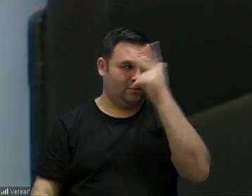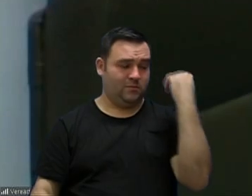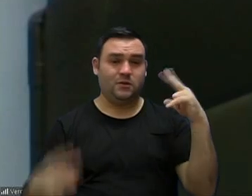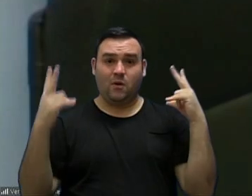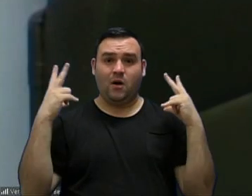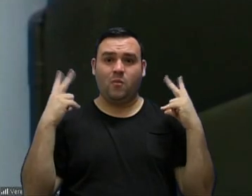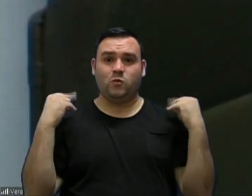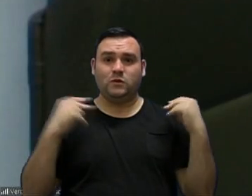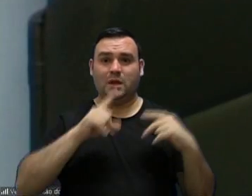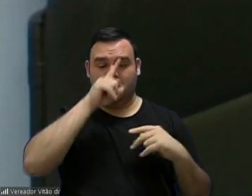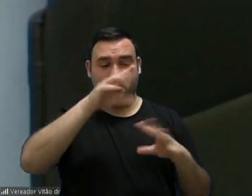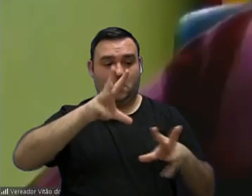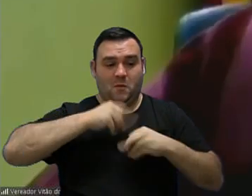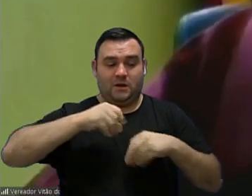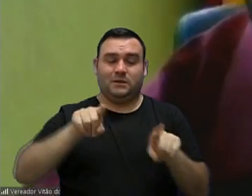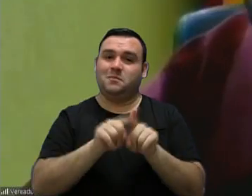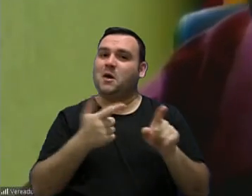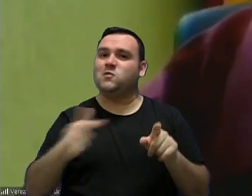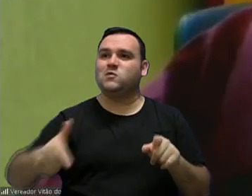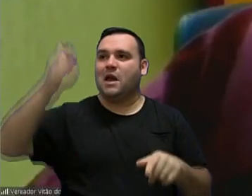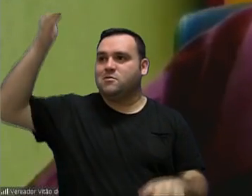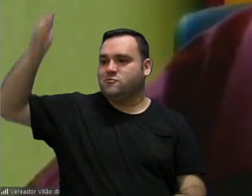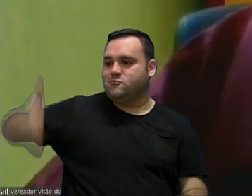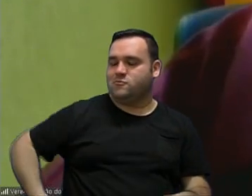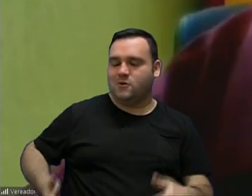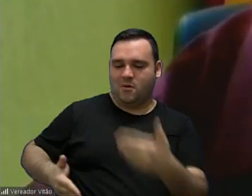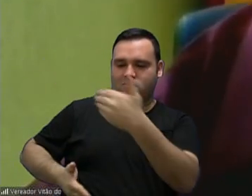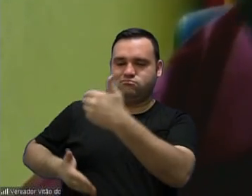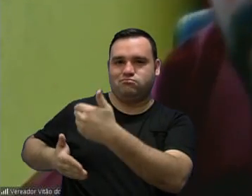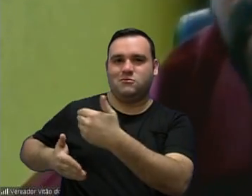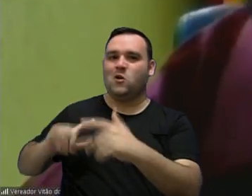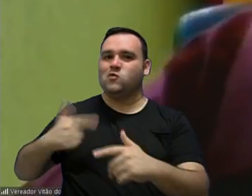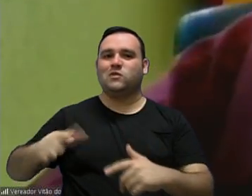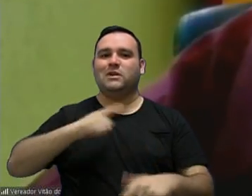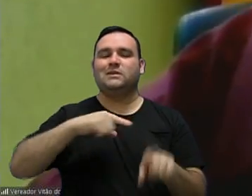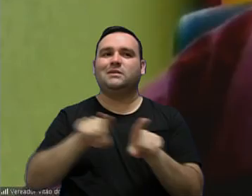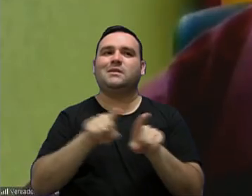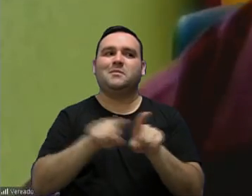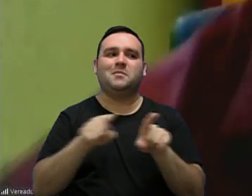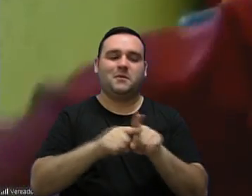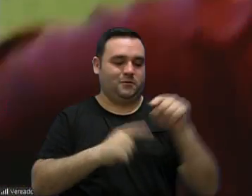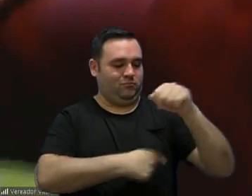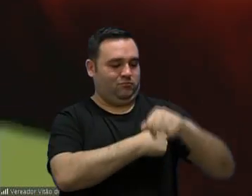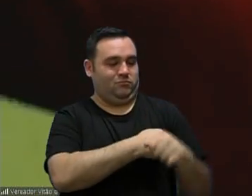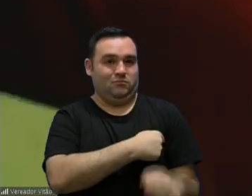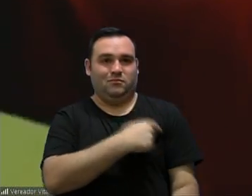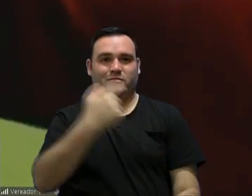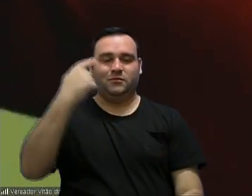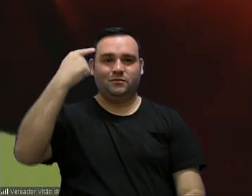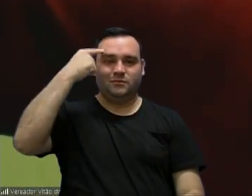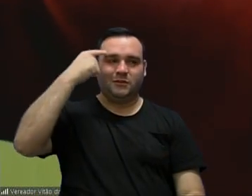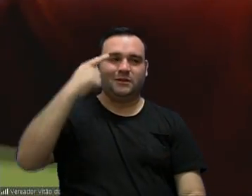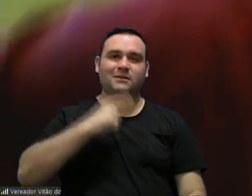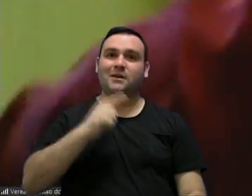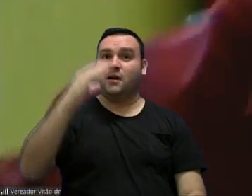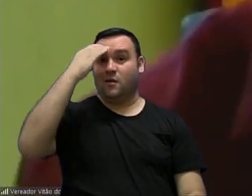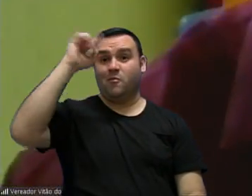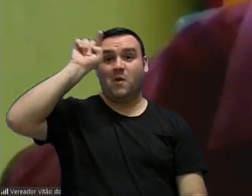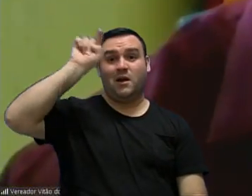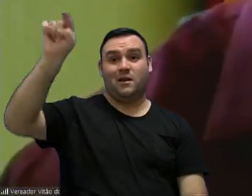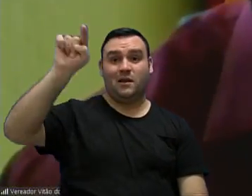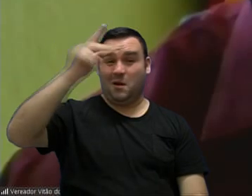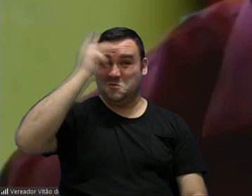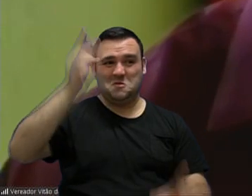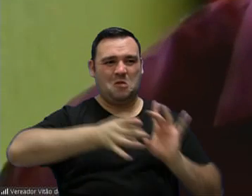correndo risco e não tendo aqui barreiras, não tendo termômetro digital. Então, a culpa vem lá de cima, de